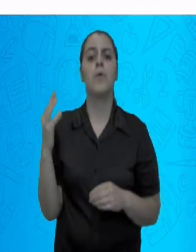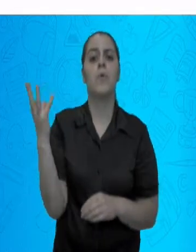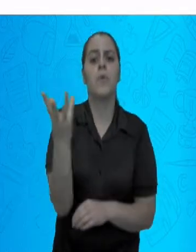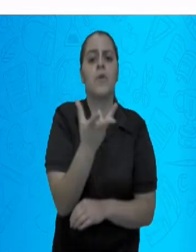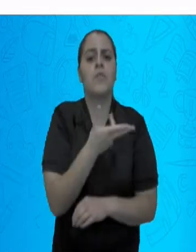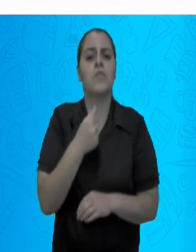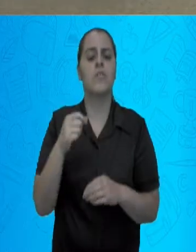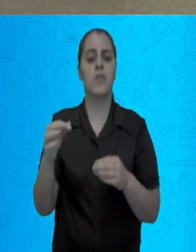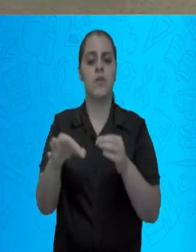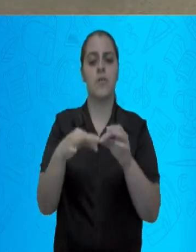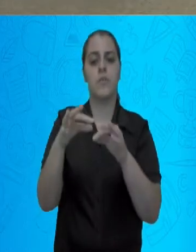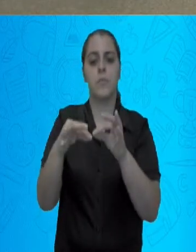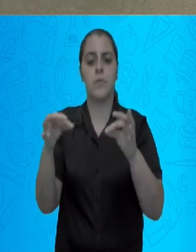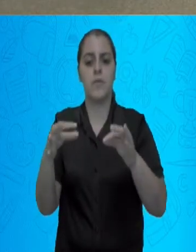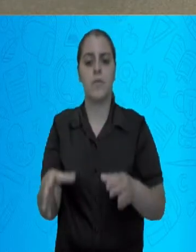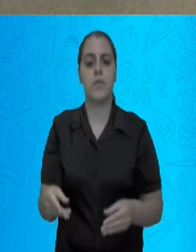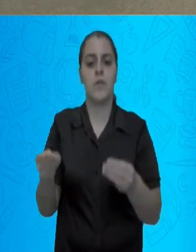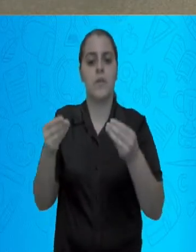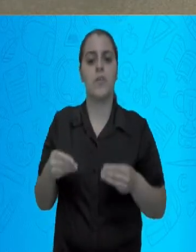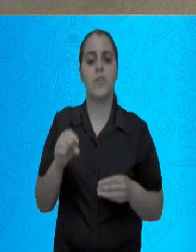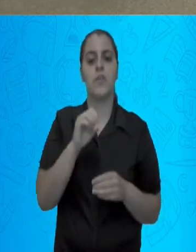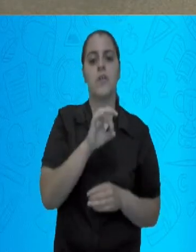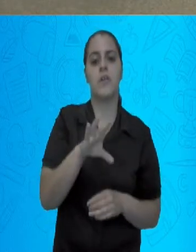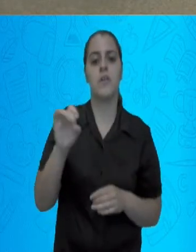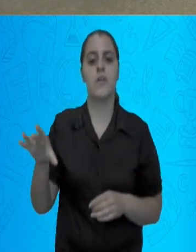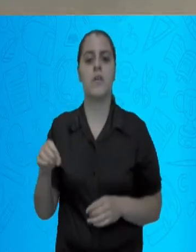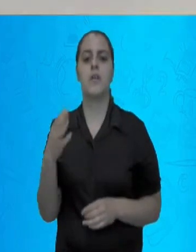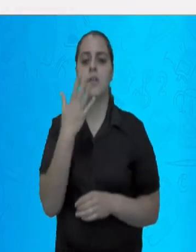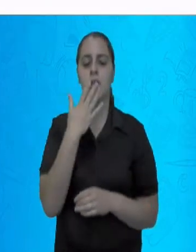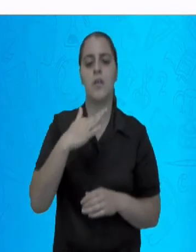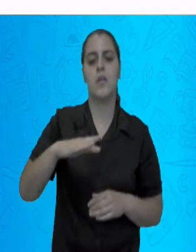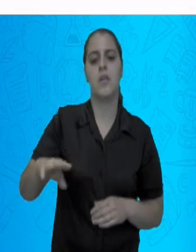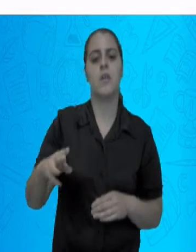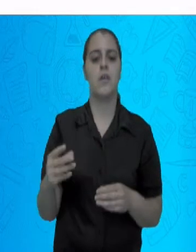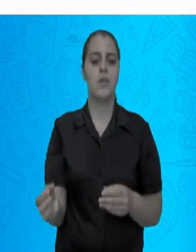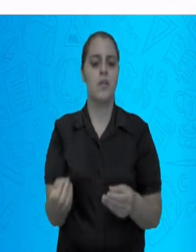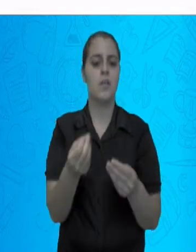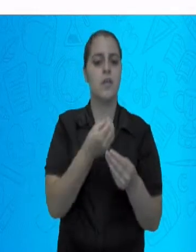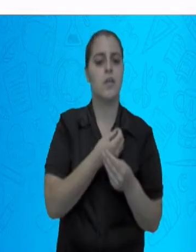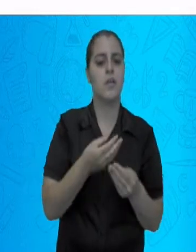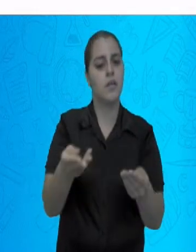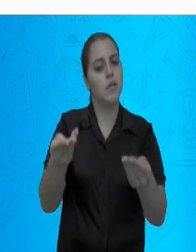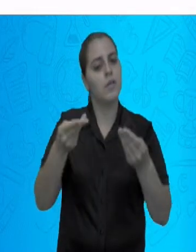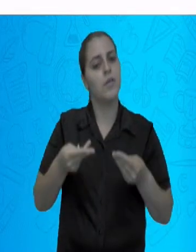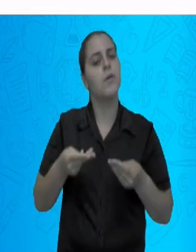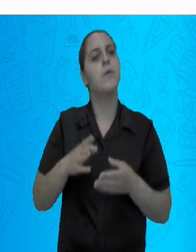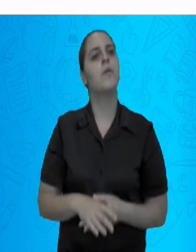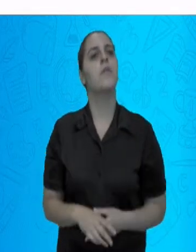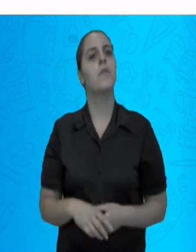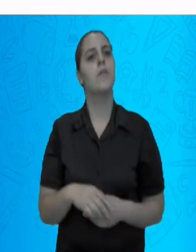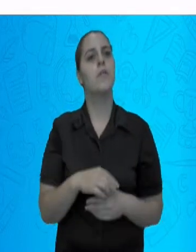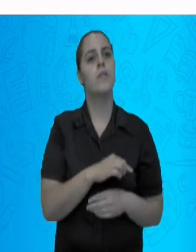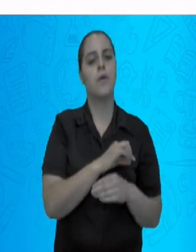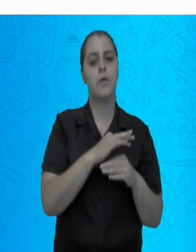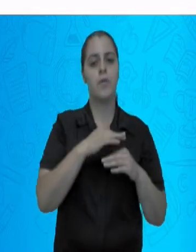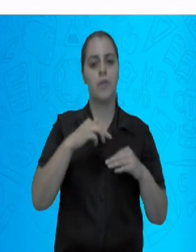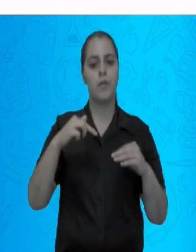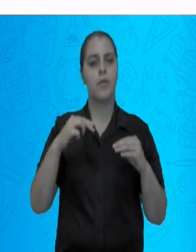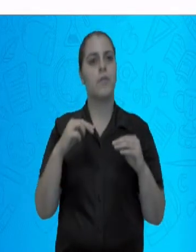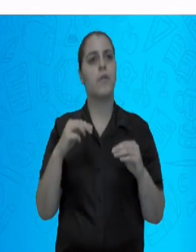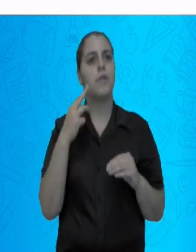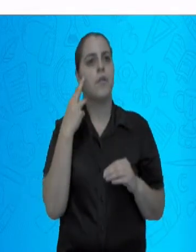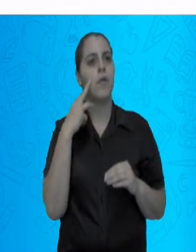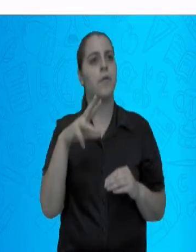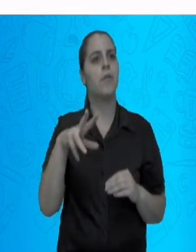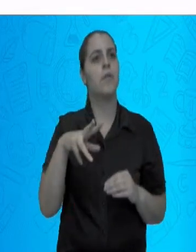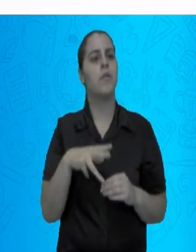de presente que cada criança ganhou. E já na horizontal, o eixo na horizontal, ele está